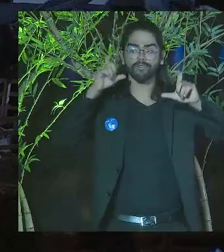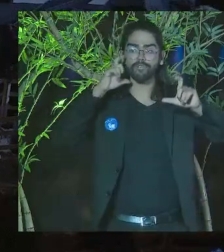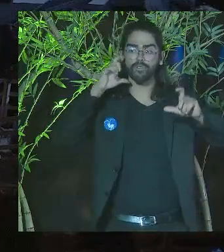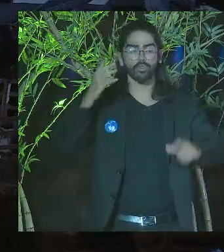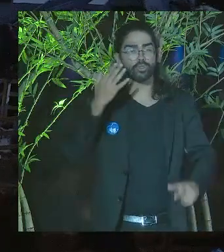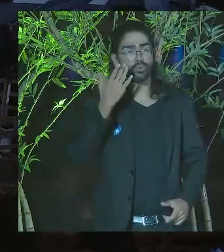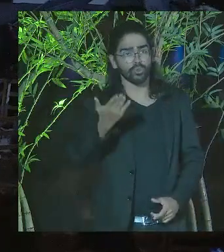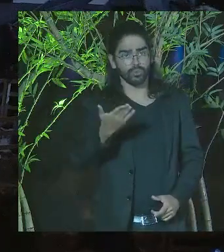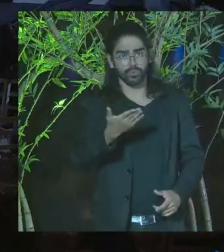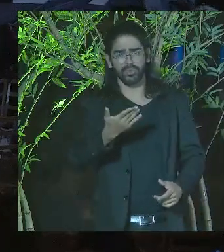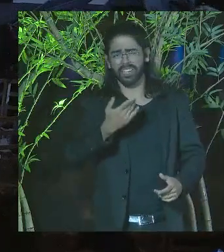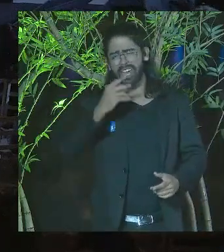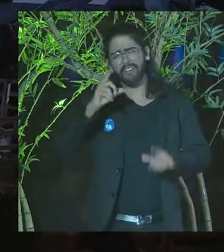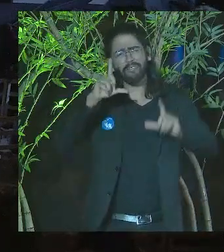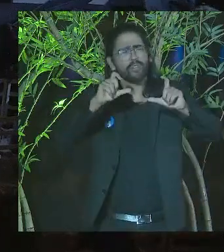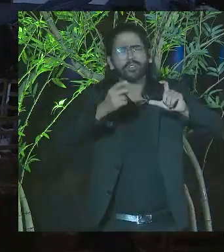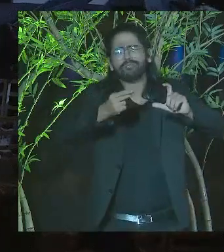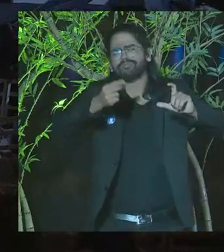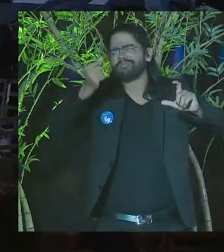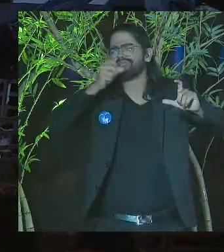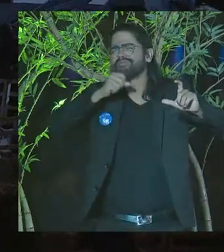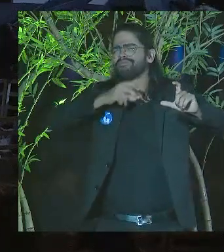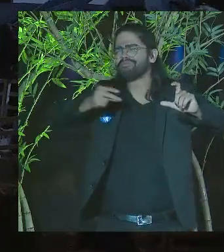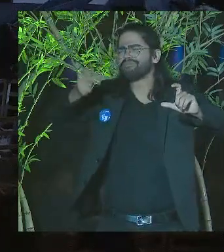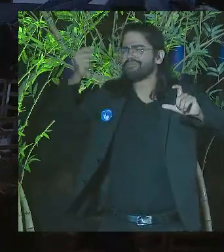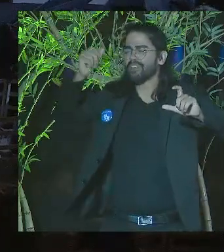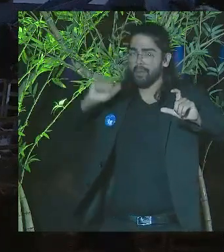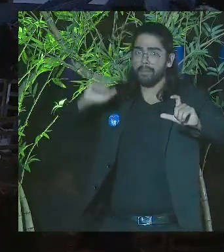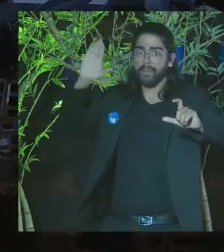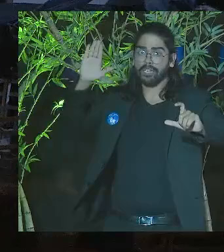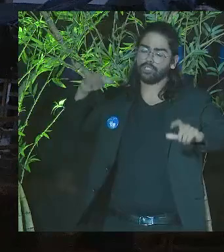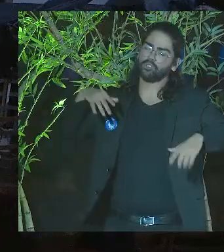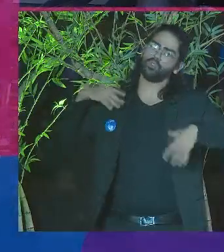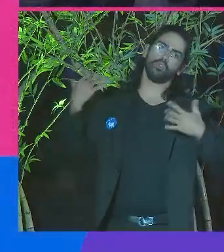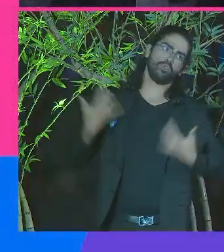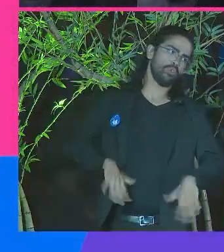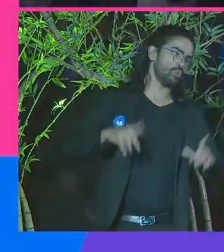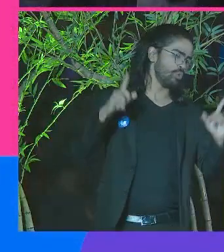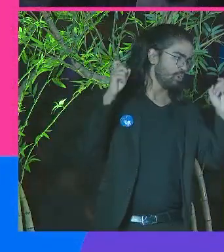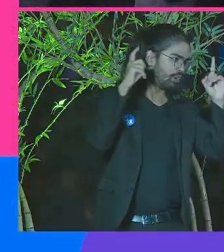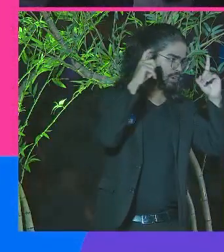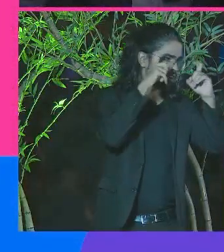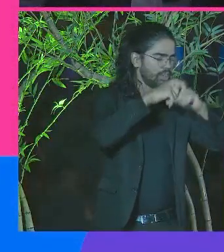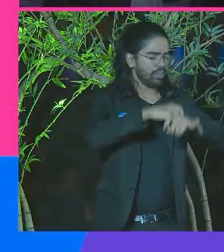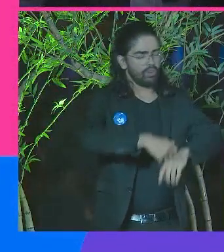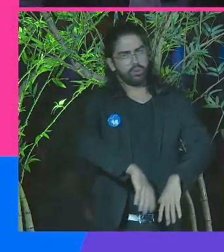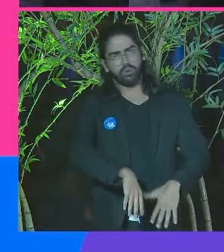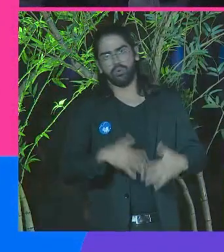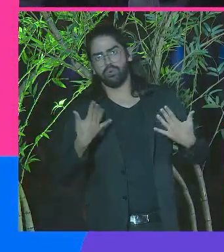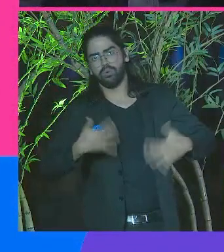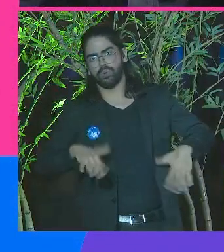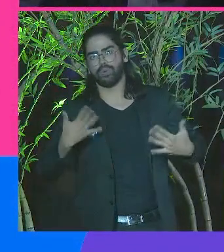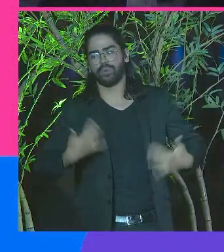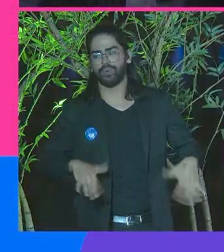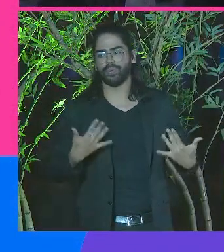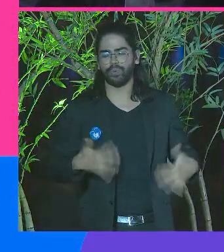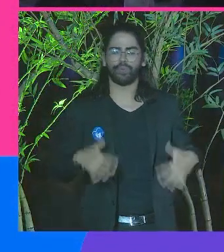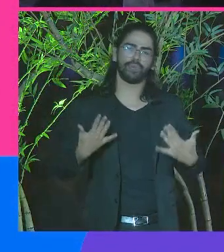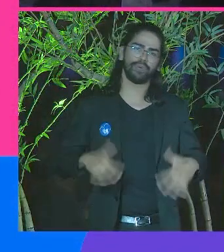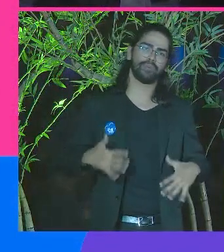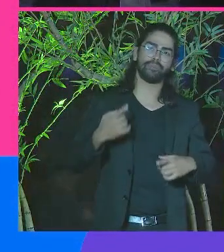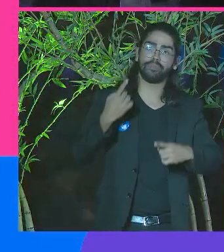imagem mais antiga que eu tenho. E a gente custou, viu, gente? Porque as questões